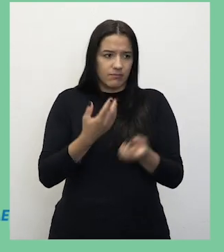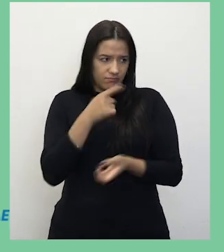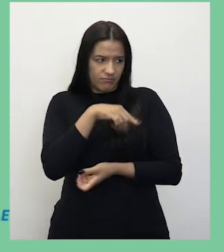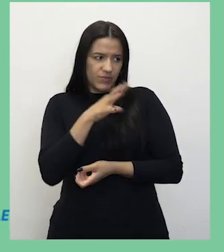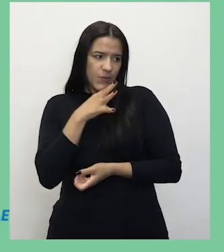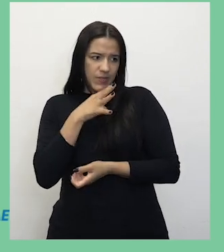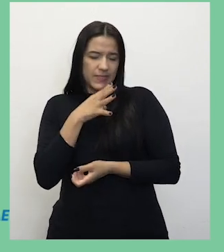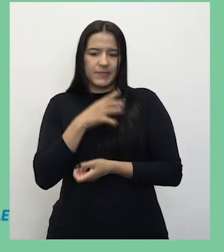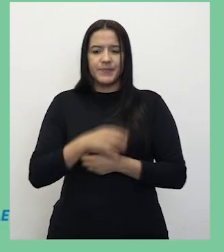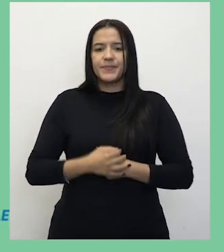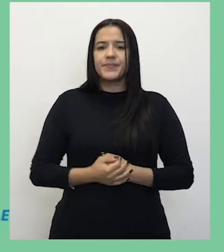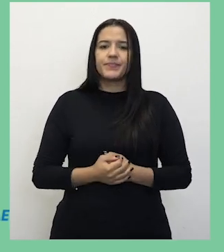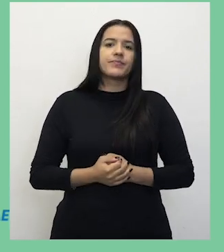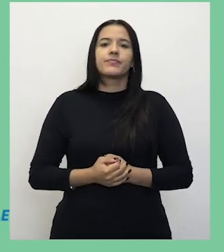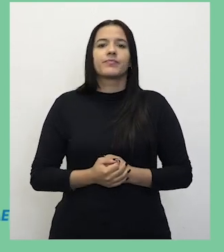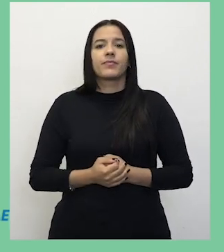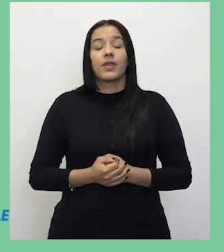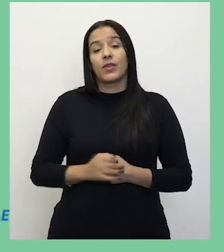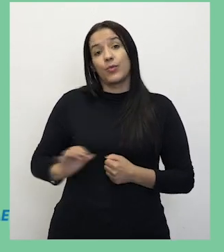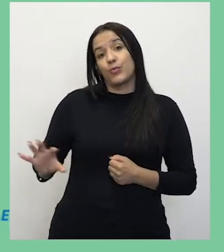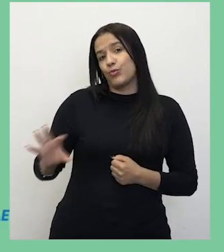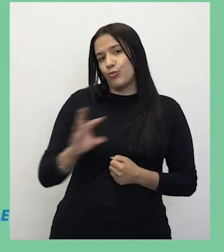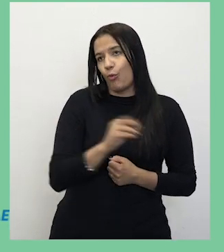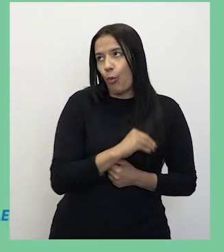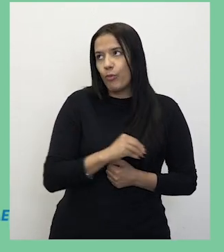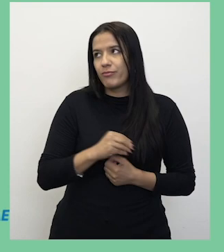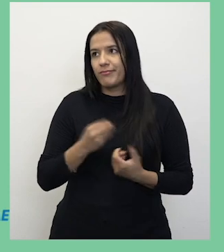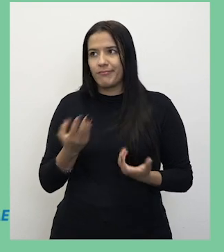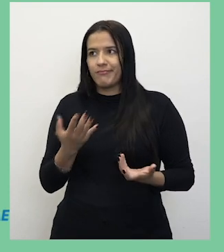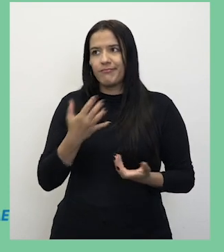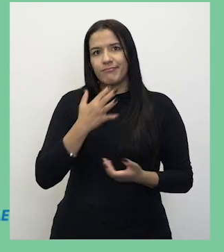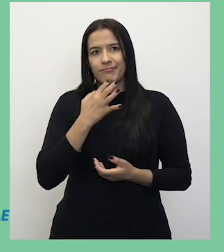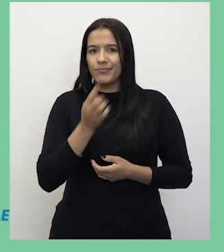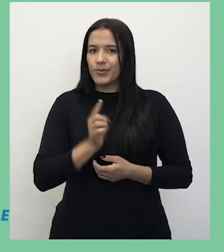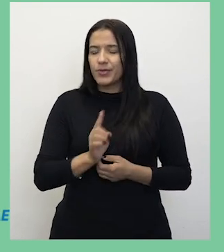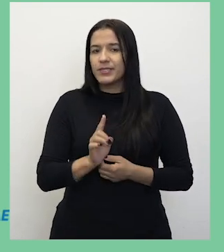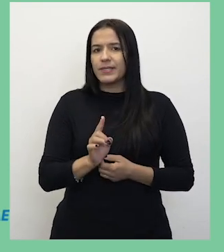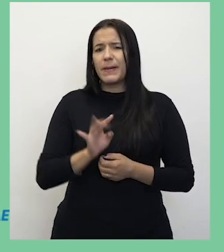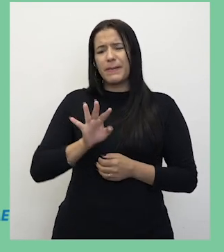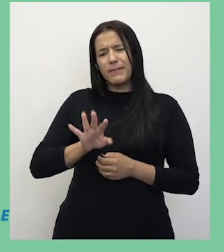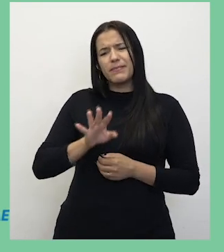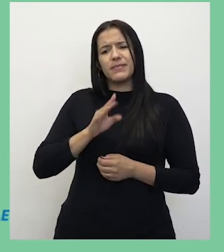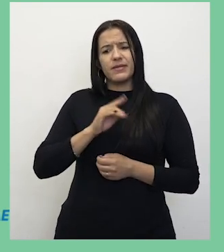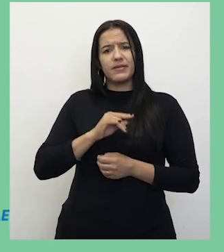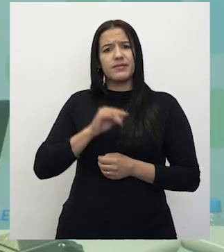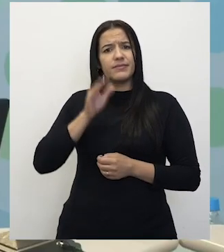para a gente. Então, todos não conhecia não, mas é interessante pensar que